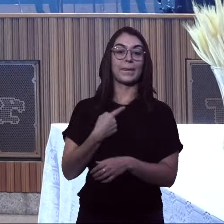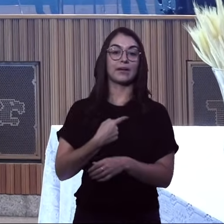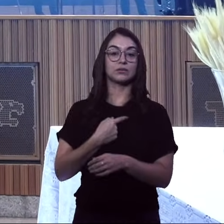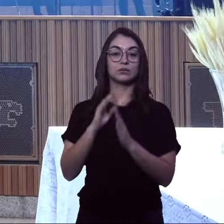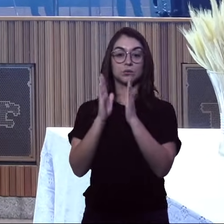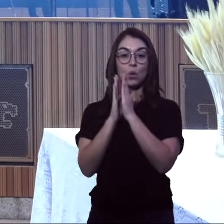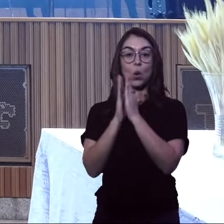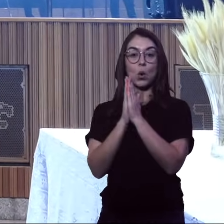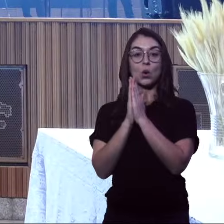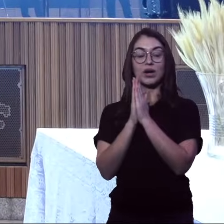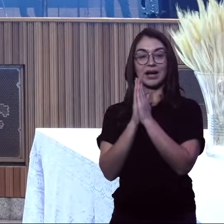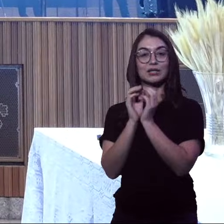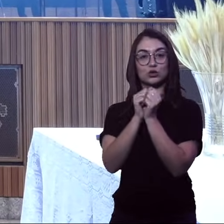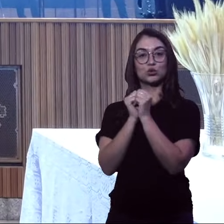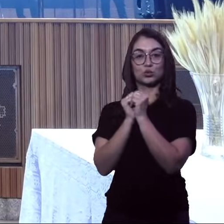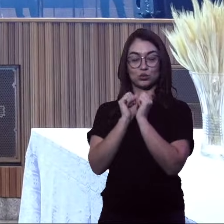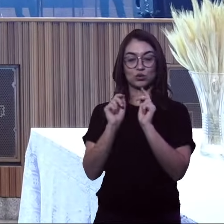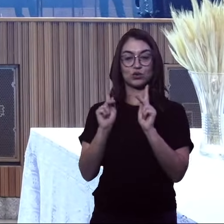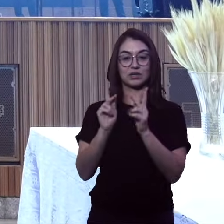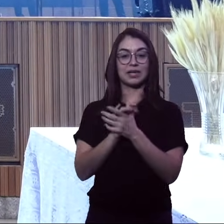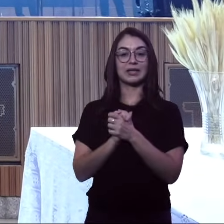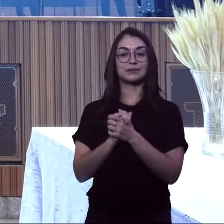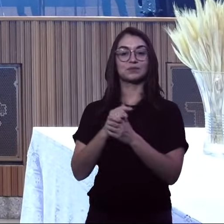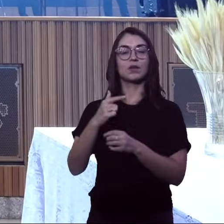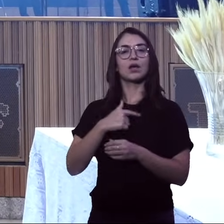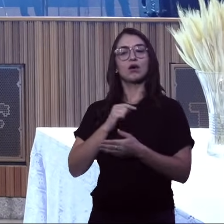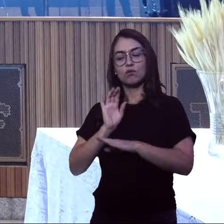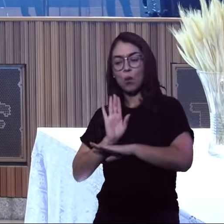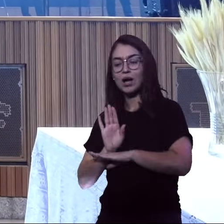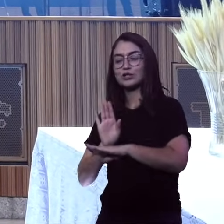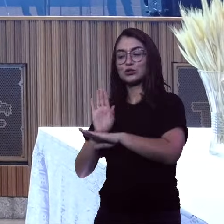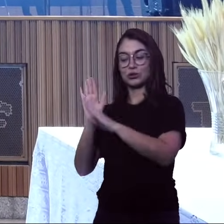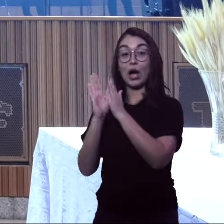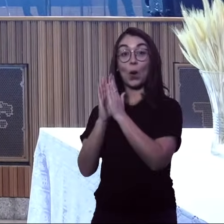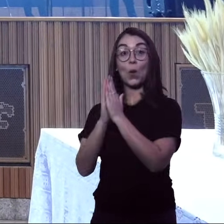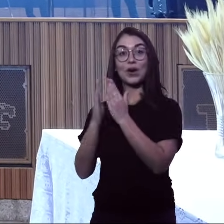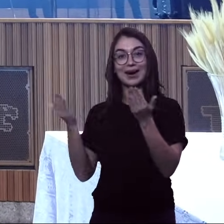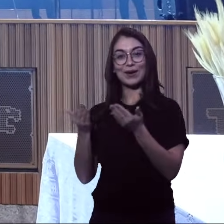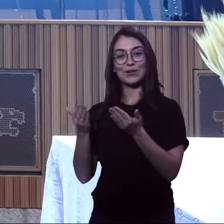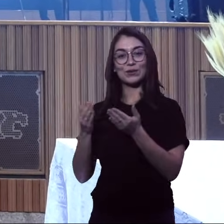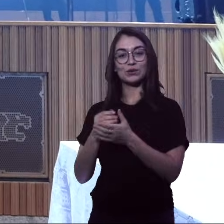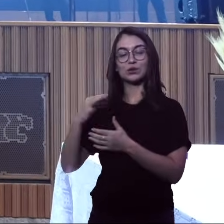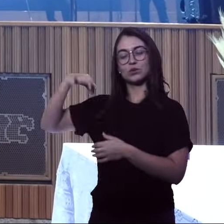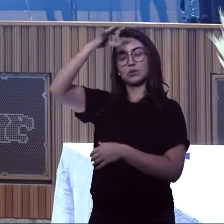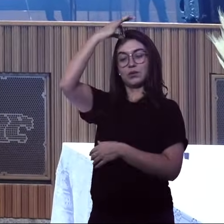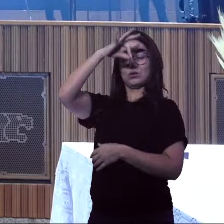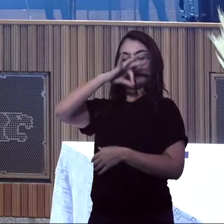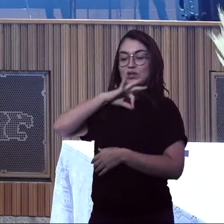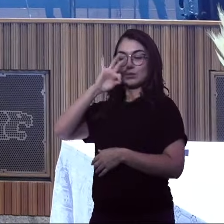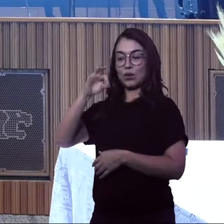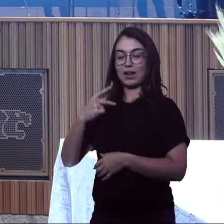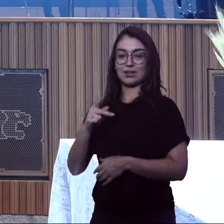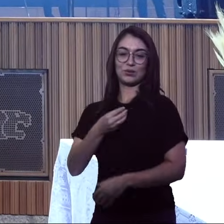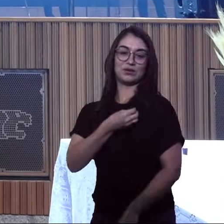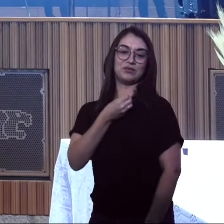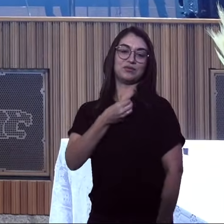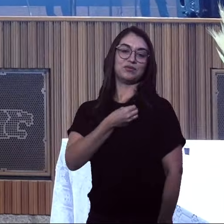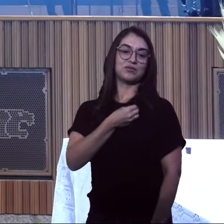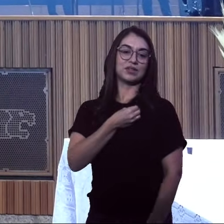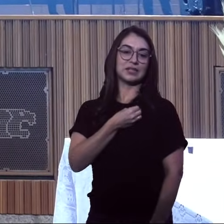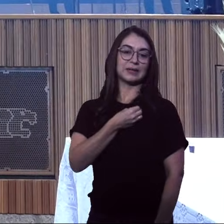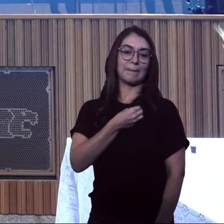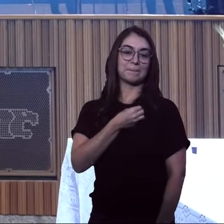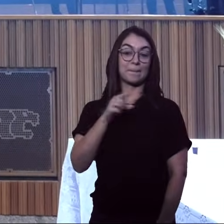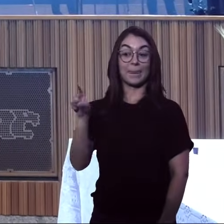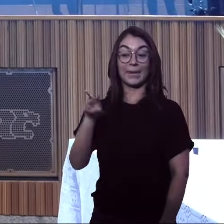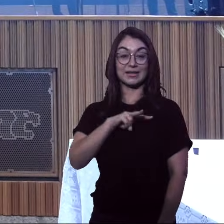orar direito, tá bom? E eu vou te ajudar a orar para pedir para o Espírito de Deus morar dentro de você. E esses